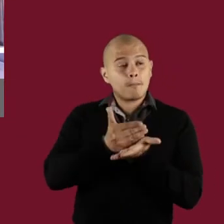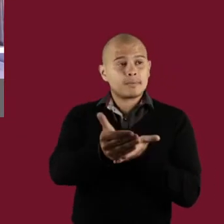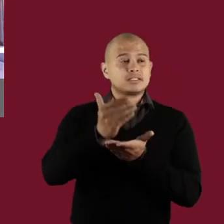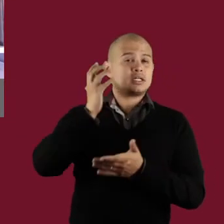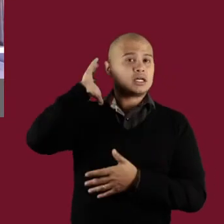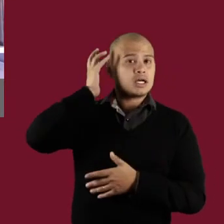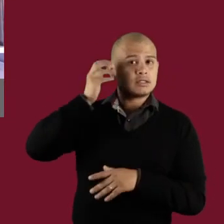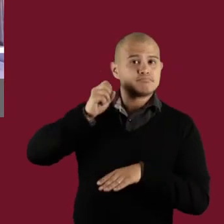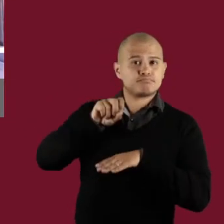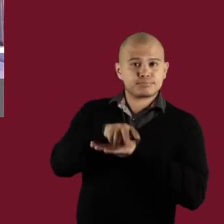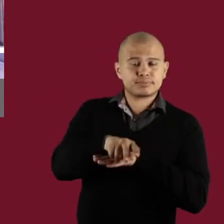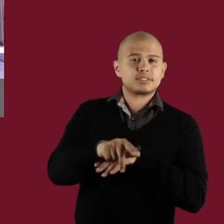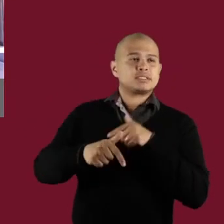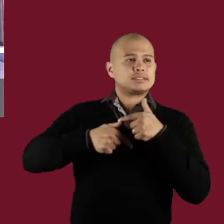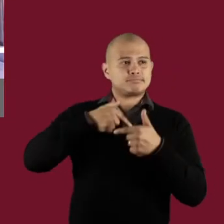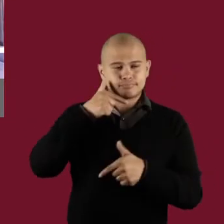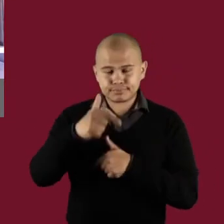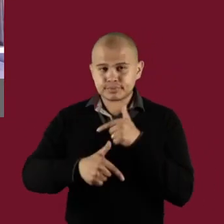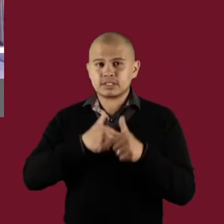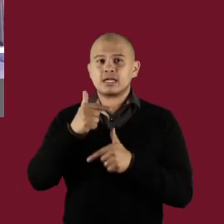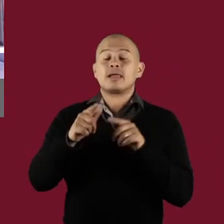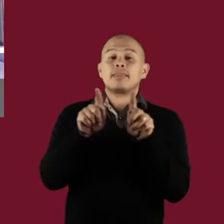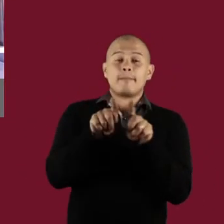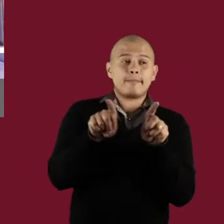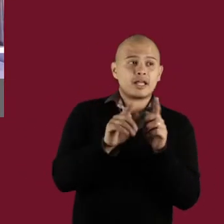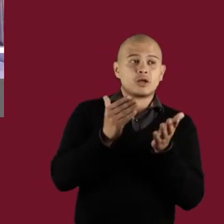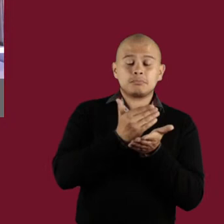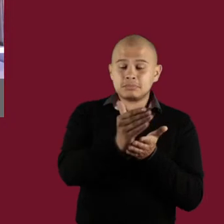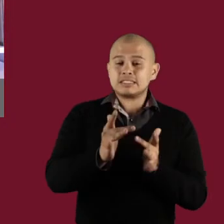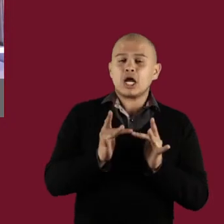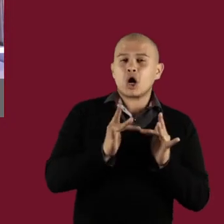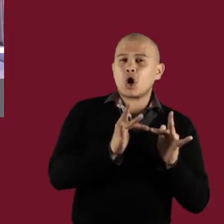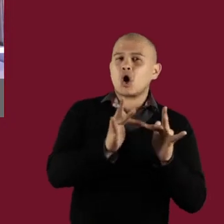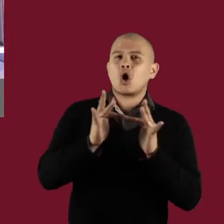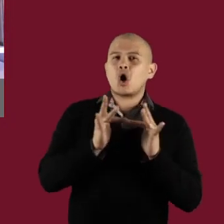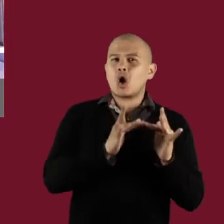contacto mais direto com a língua.